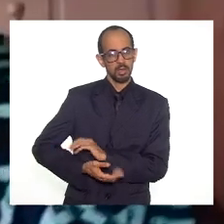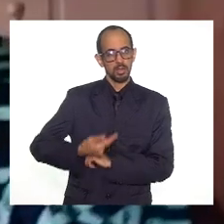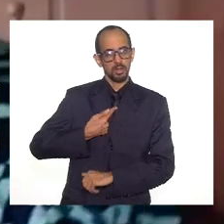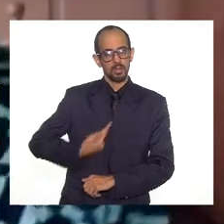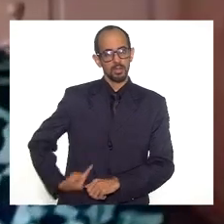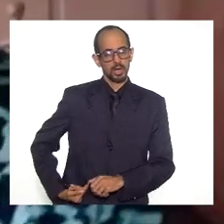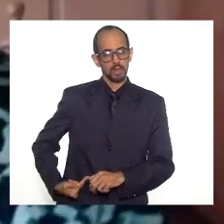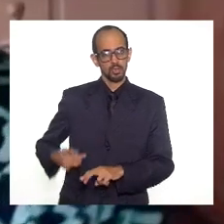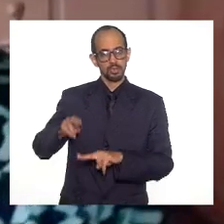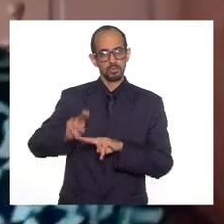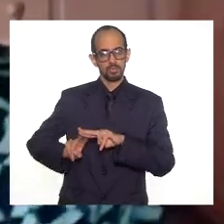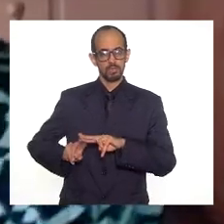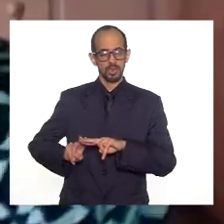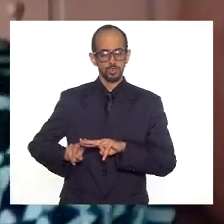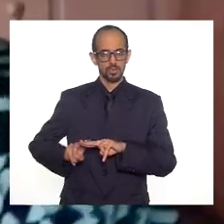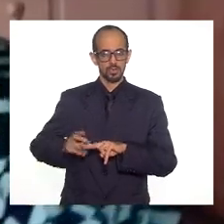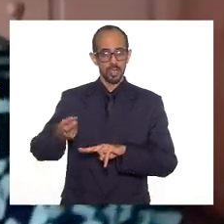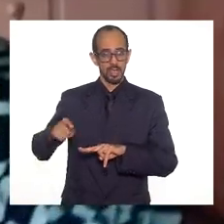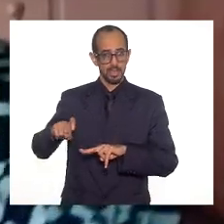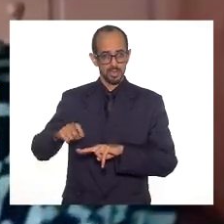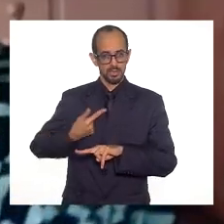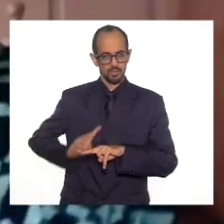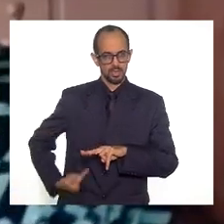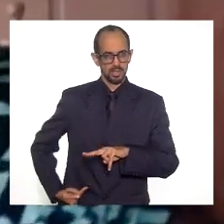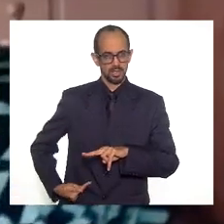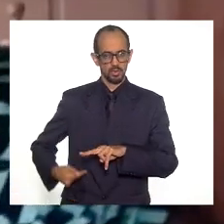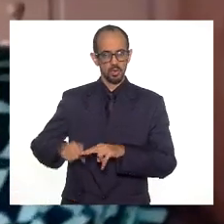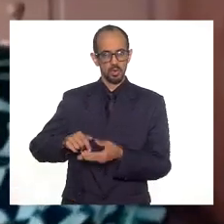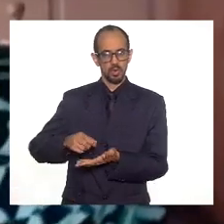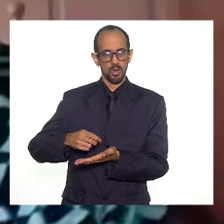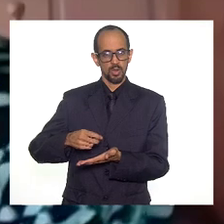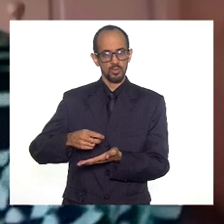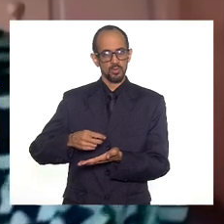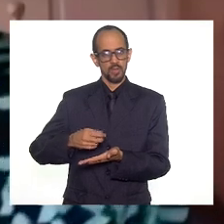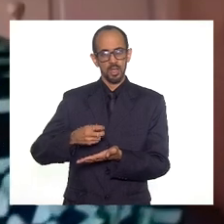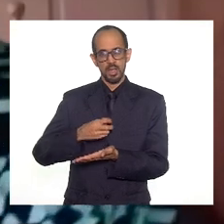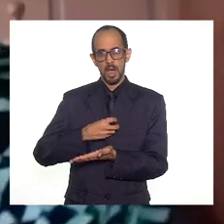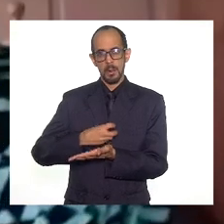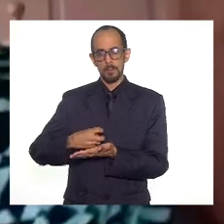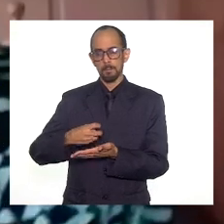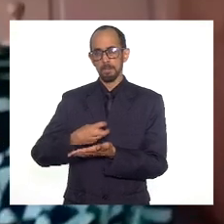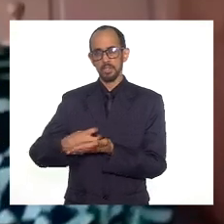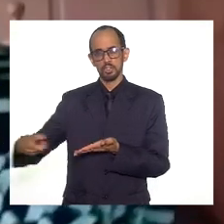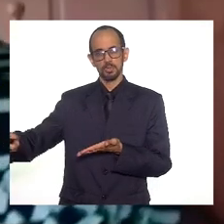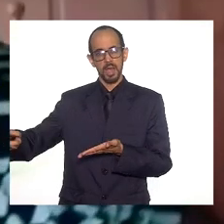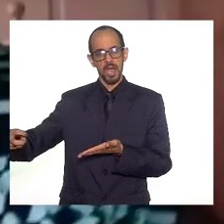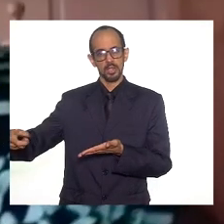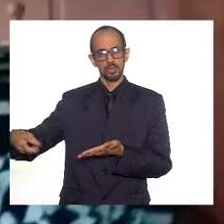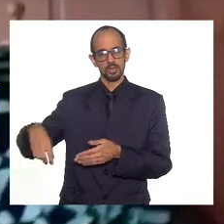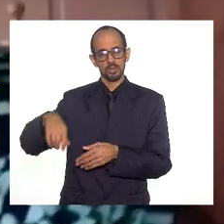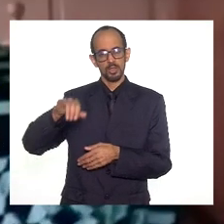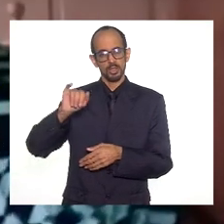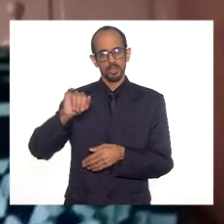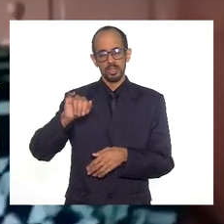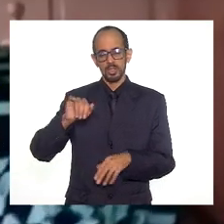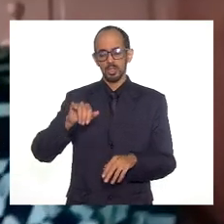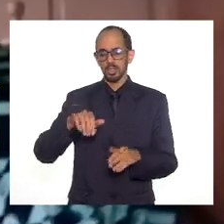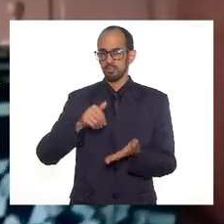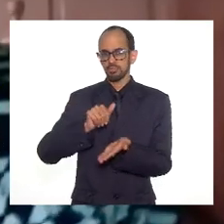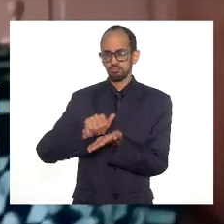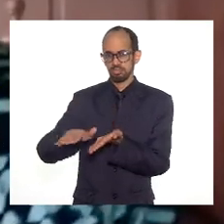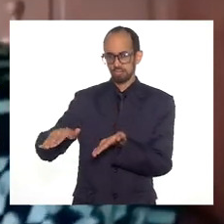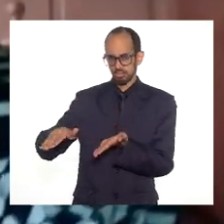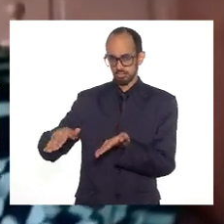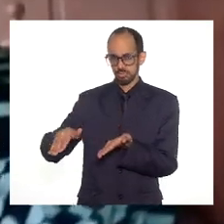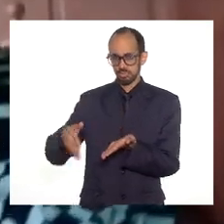governadores presos, com um governador impeachmentado, sem ainda de fato, apresentar um